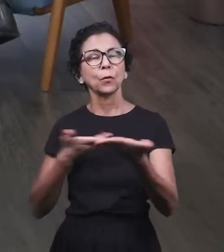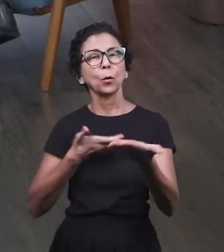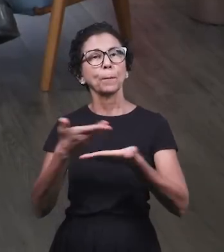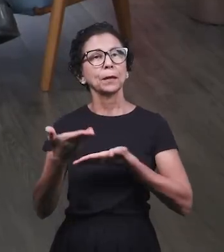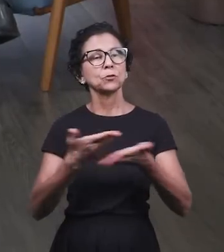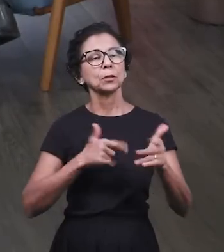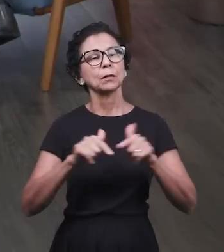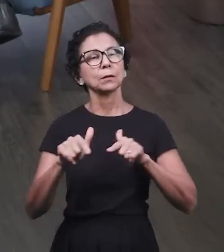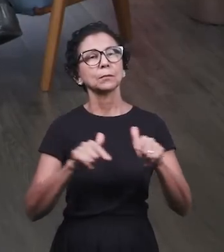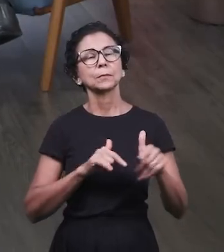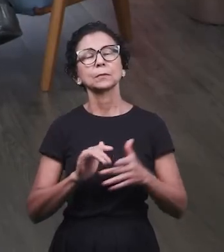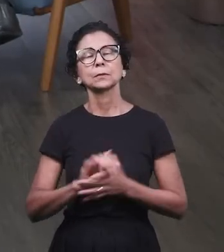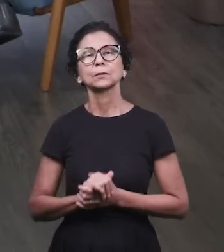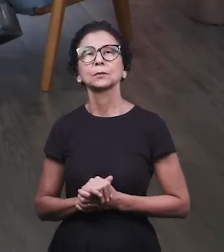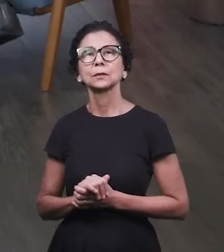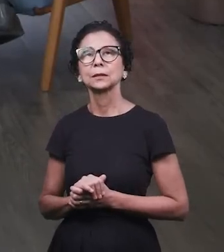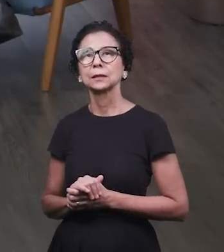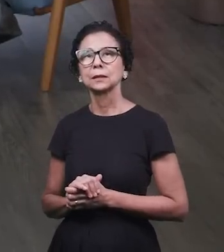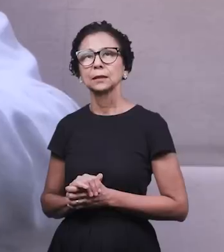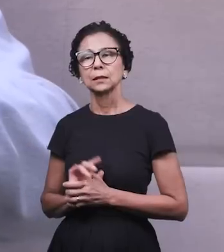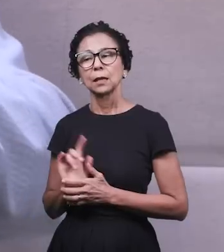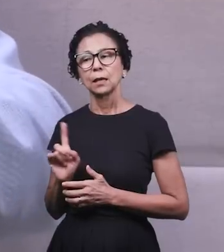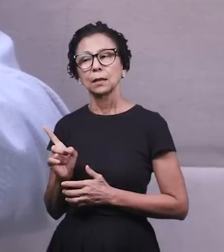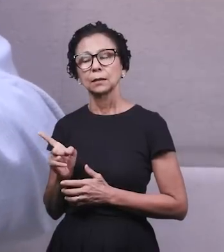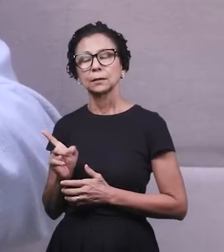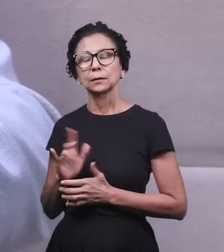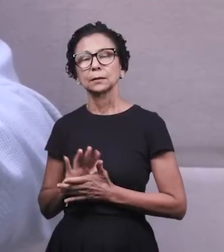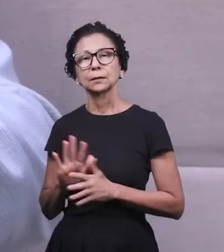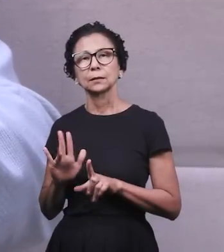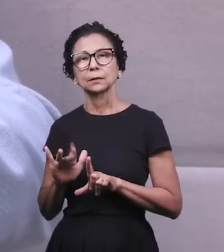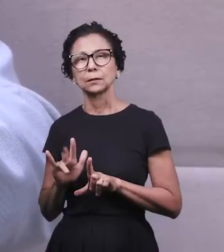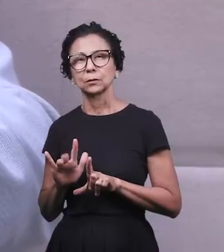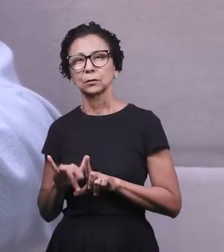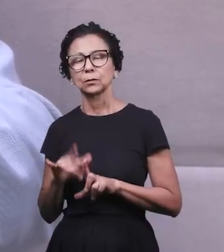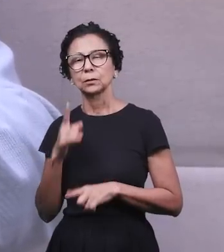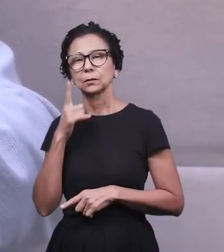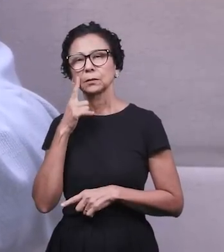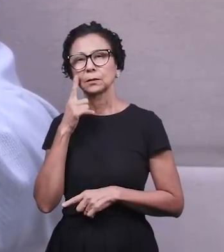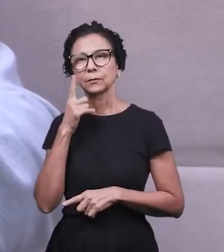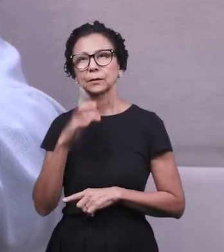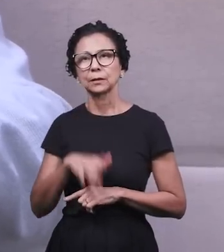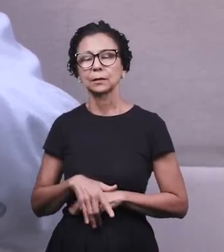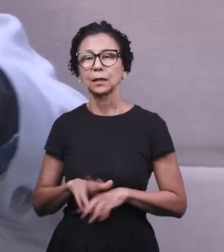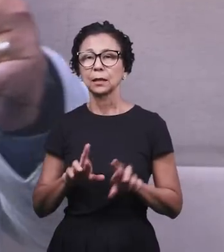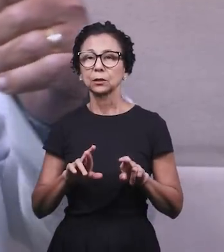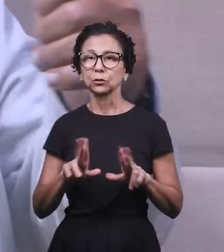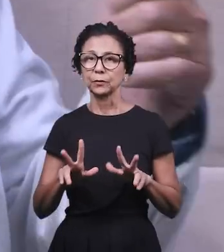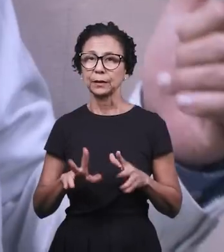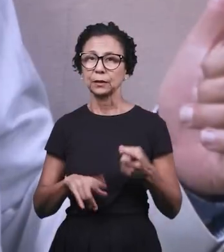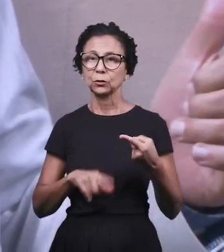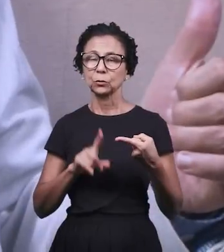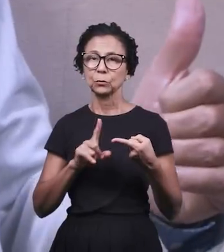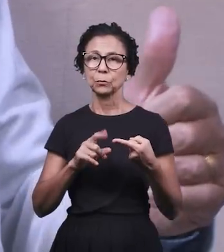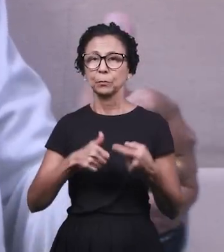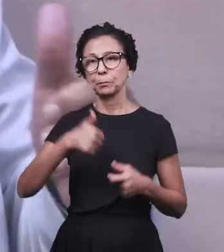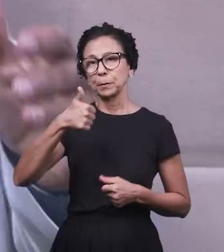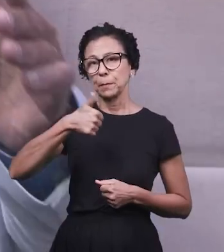esse último QR Code. Queridos, este QR Code que está aparecendo na tela é diferente do primeiro.